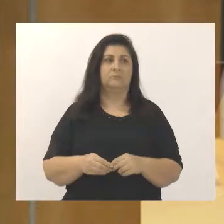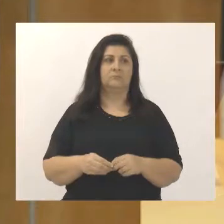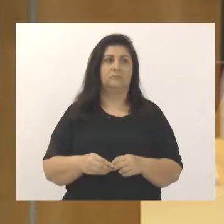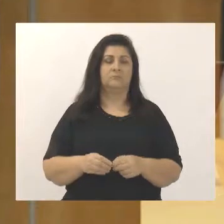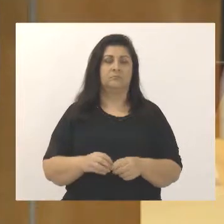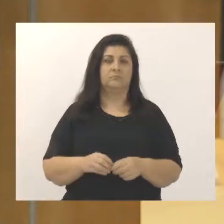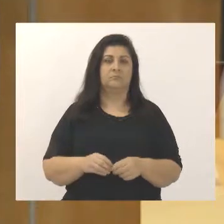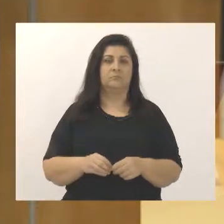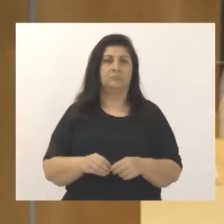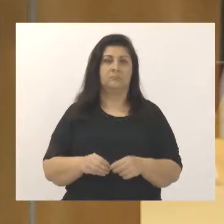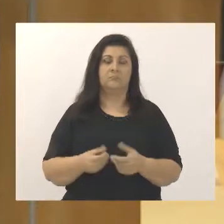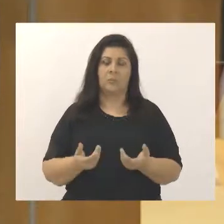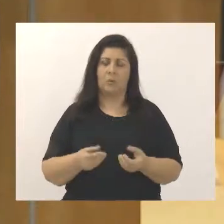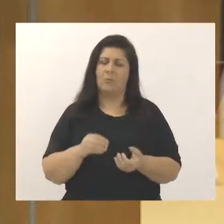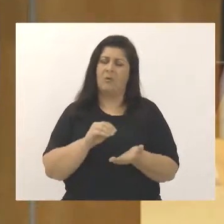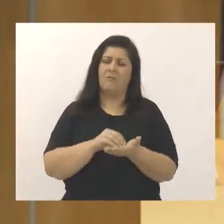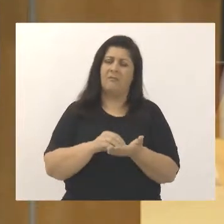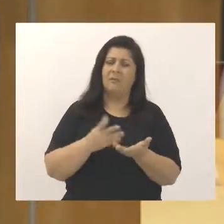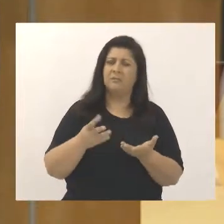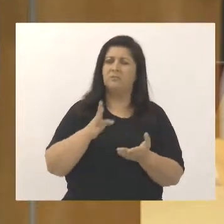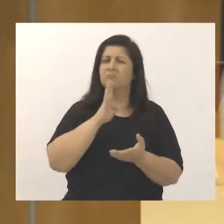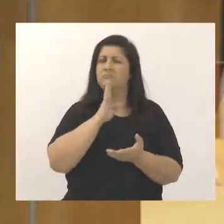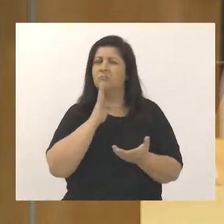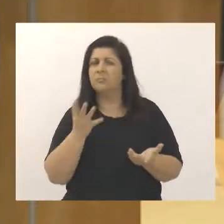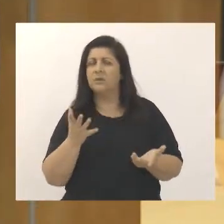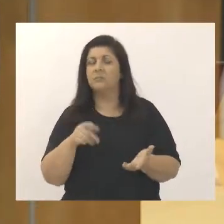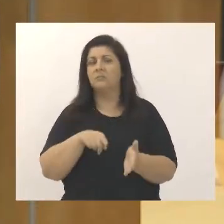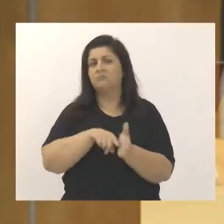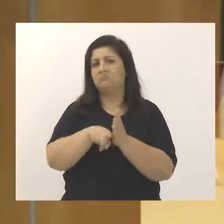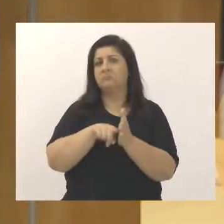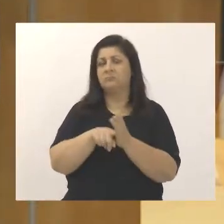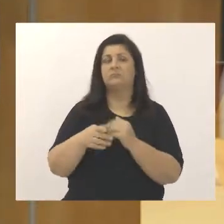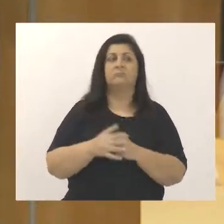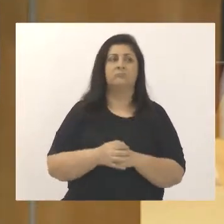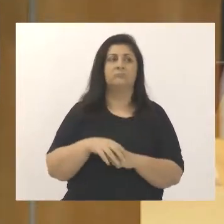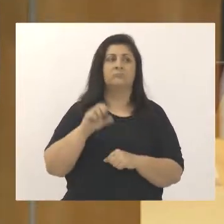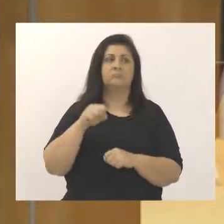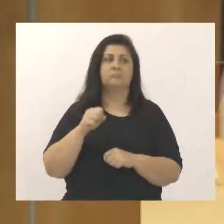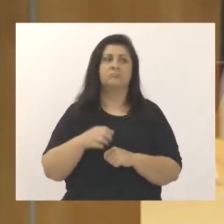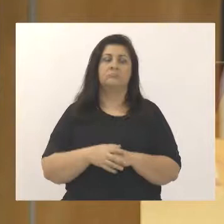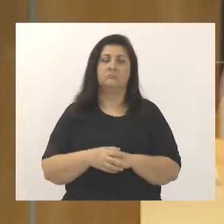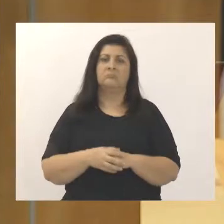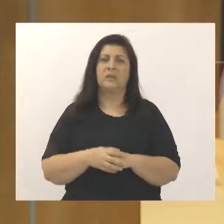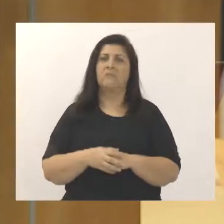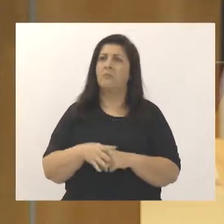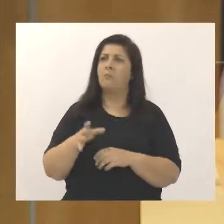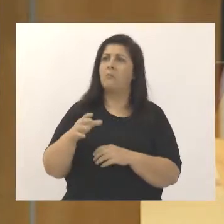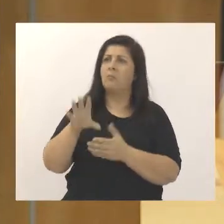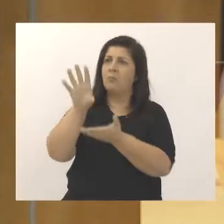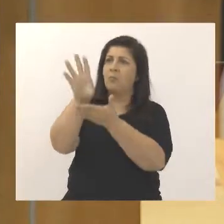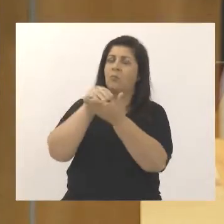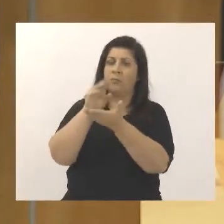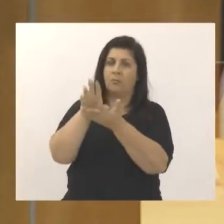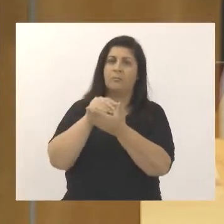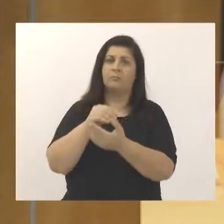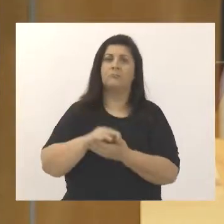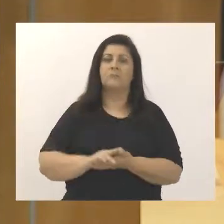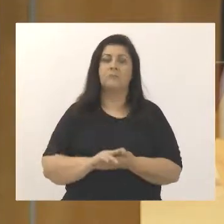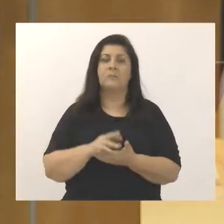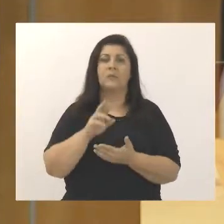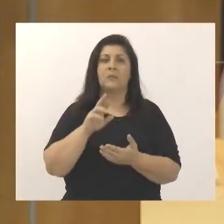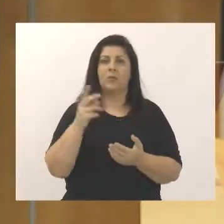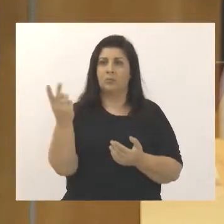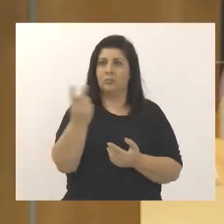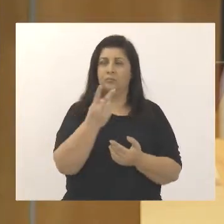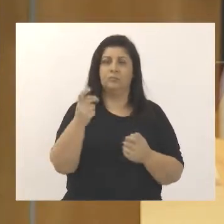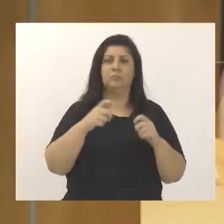conhecimento, eu vou, assim, acatar aqui o conhecimento, o profissionalismo do doutor Rodrigo e da doutora